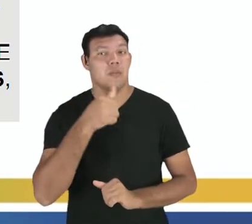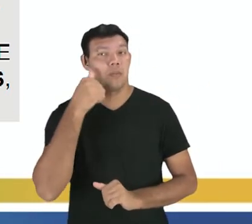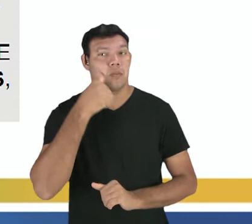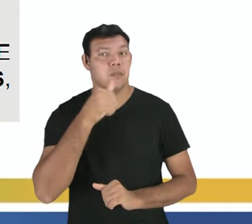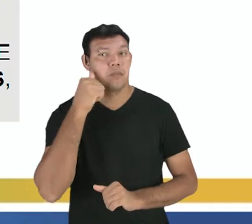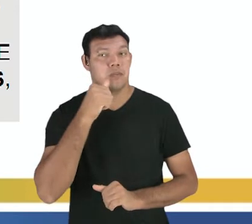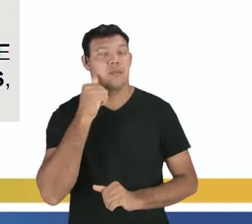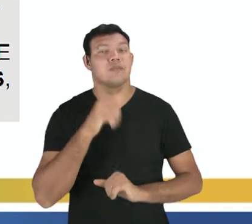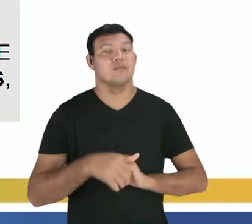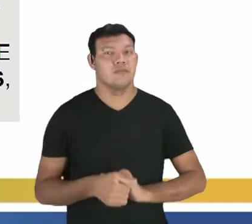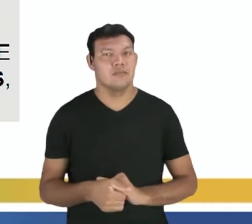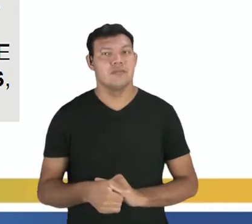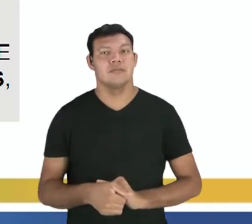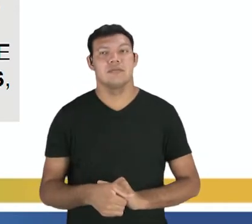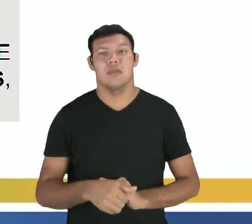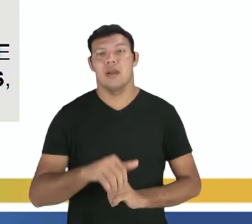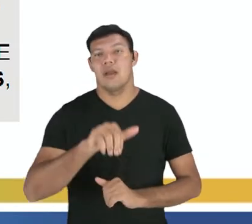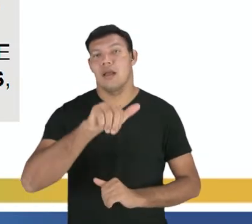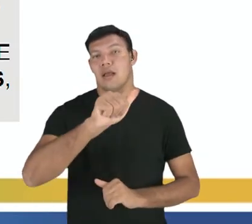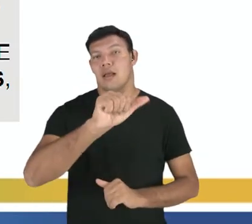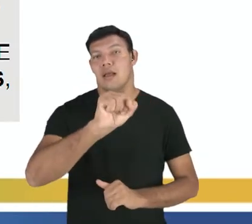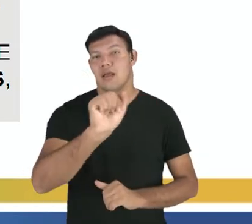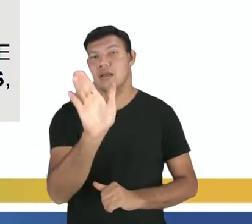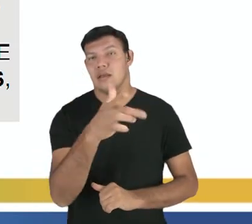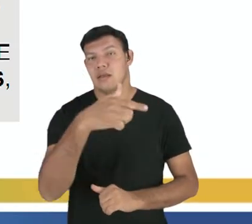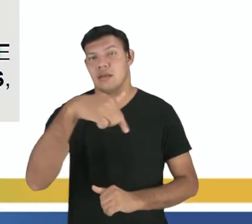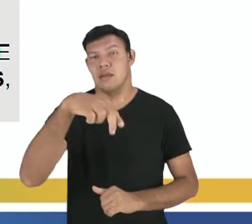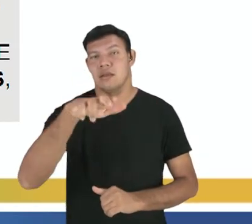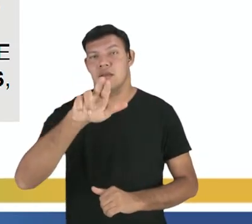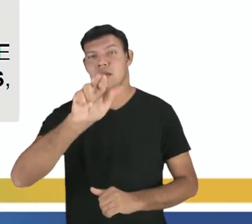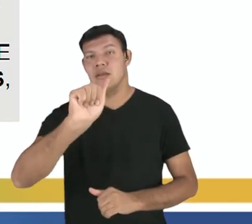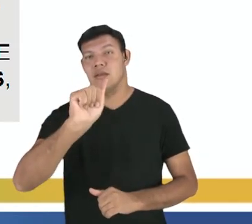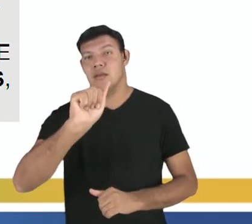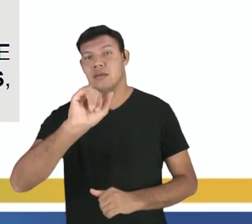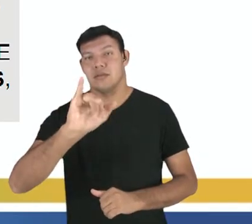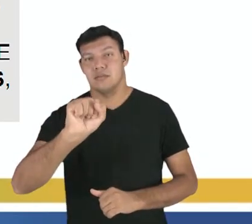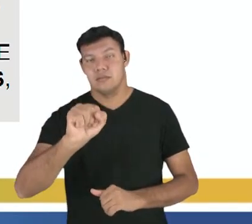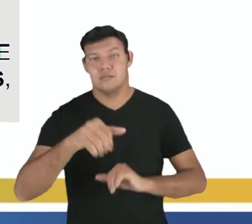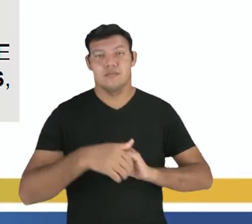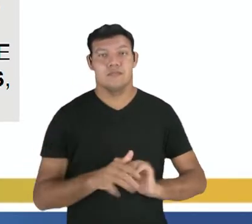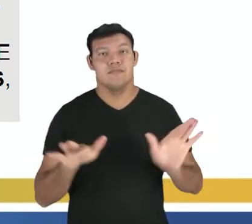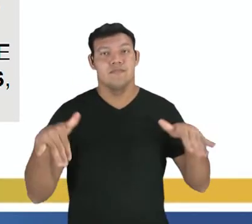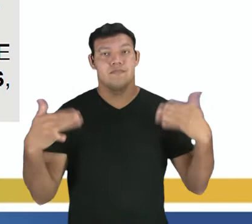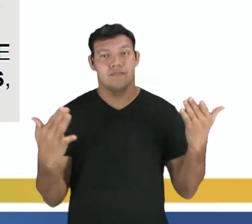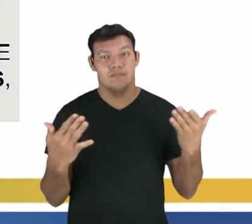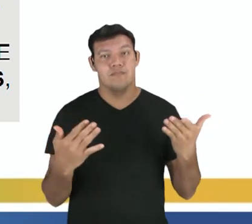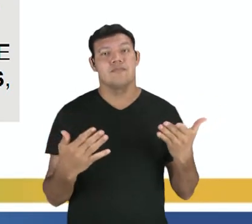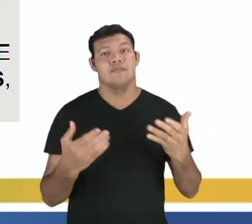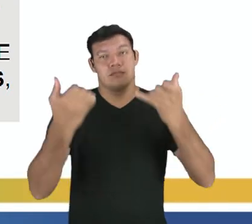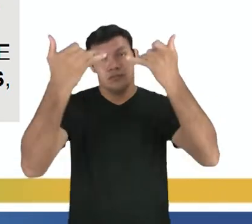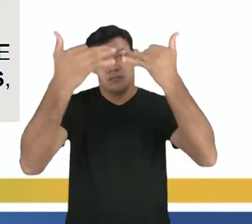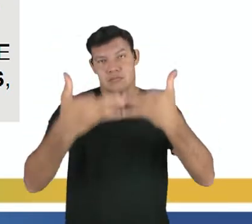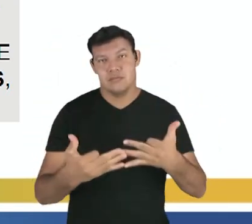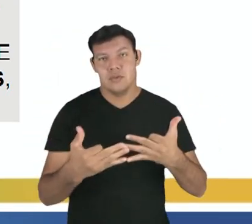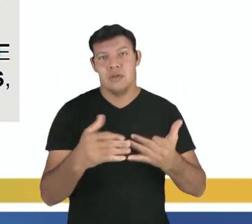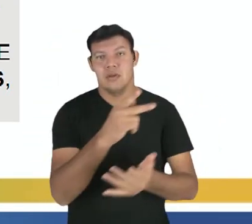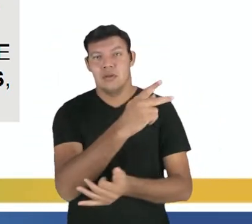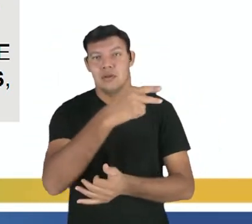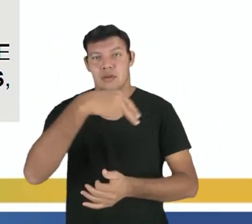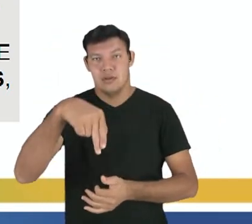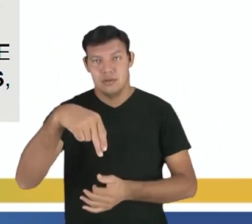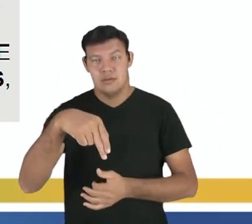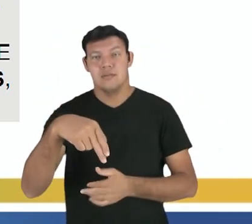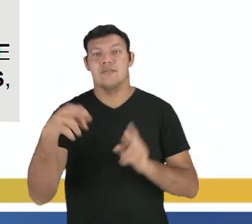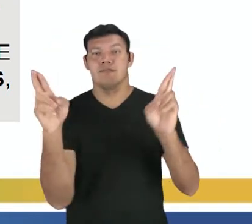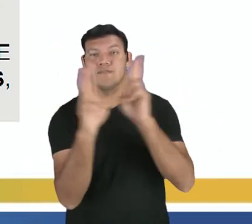as garotas as quais conheço. Tá bom, gente? Então, falamos aqui do pronome relativo que. Se você